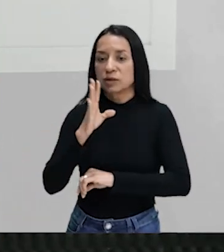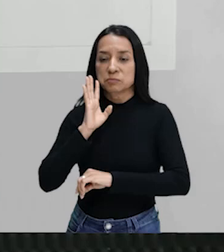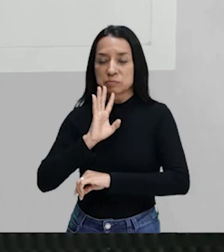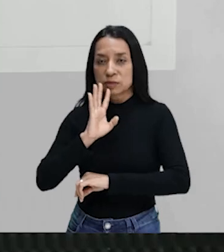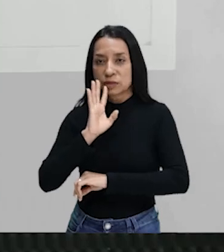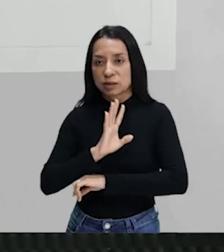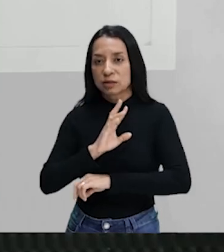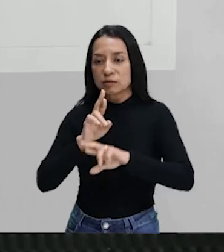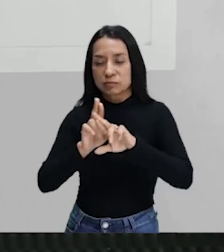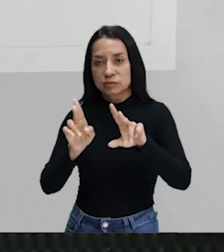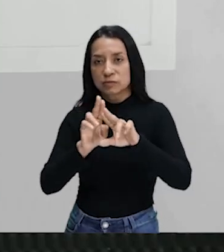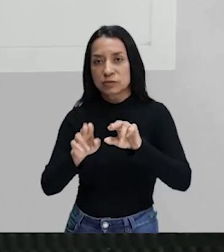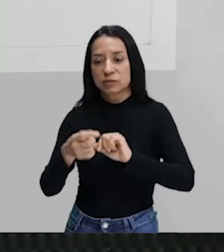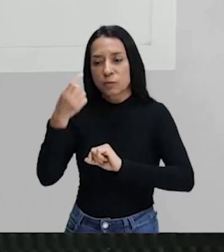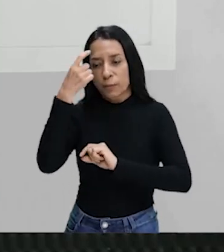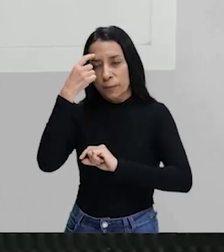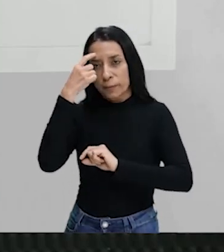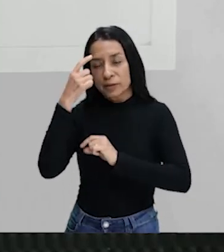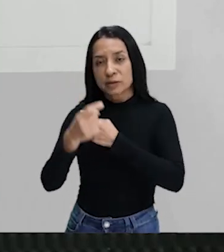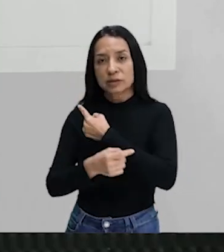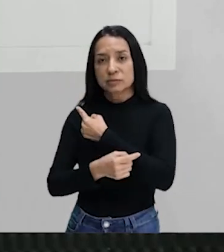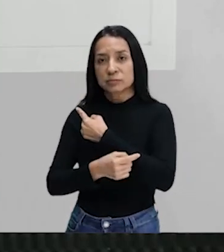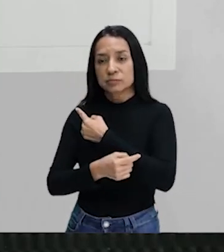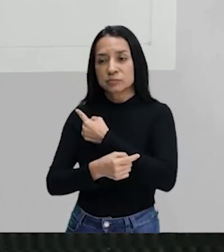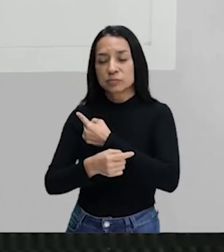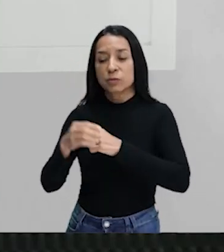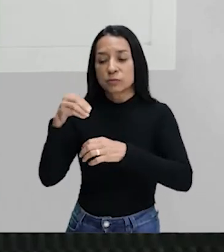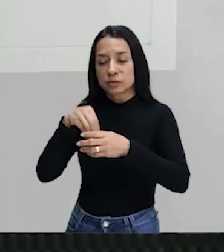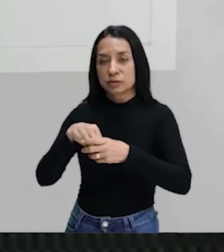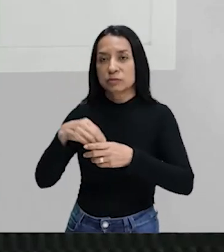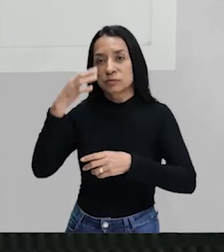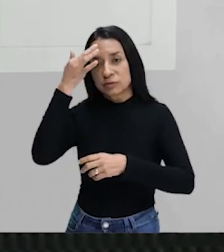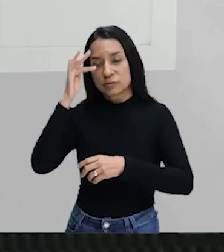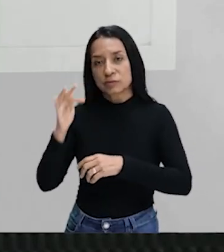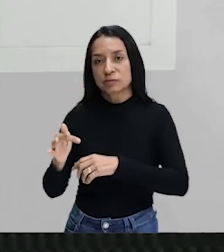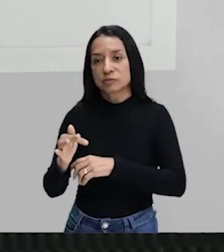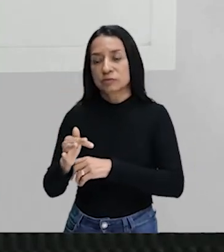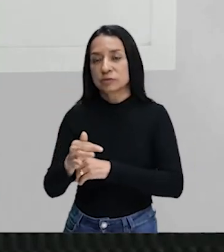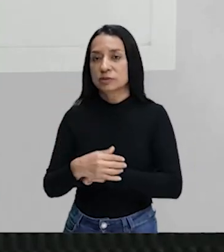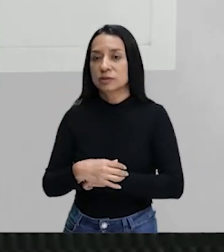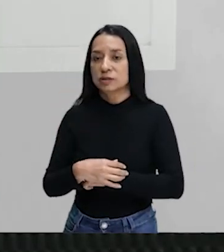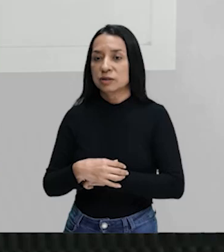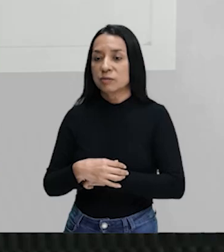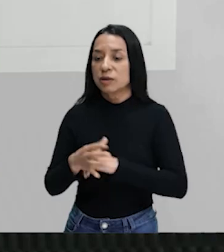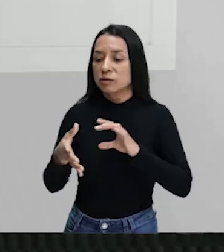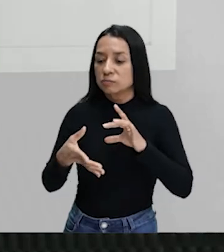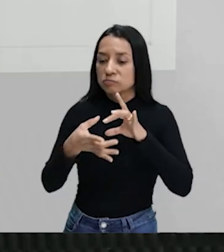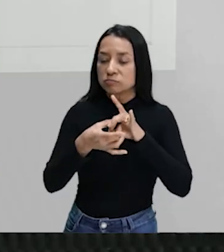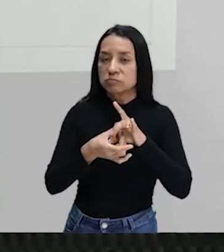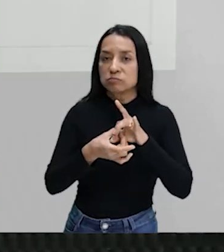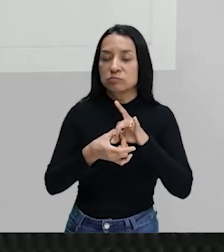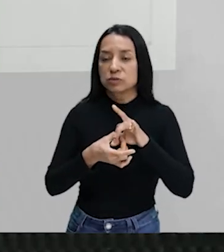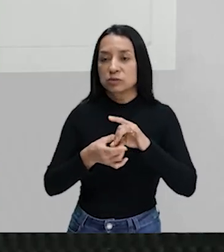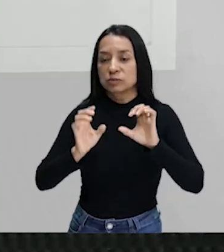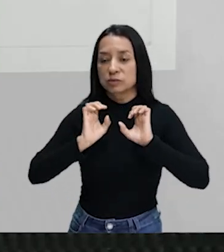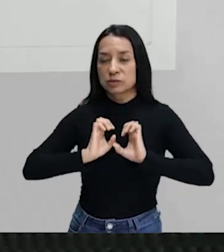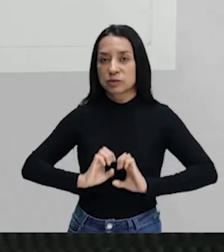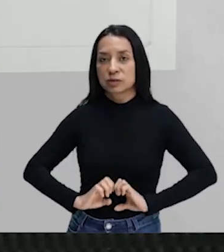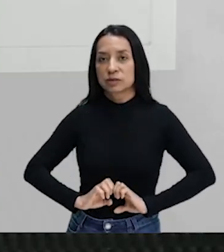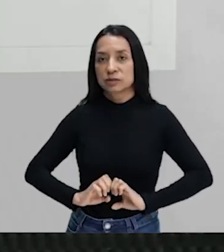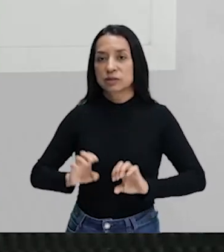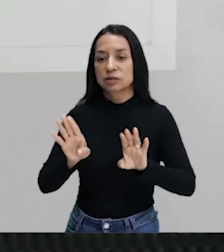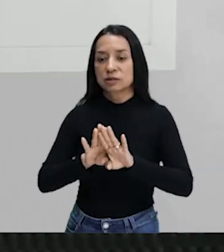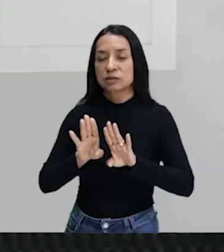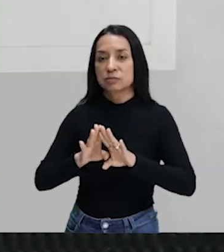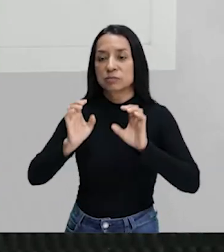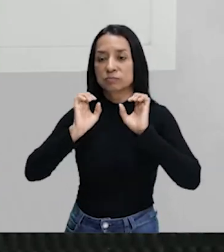sobre o consequencialismo dentro da filosofia e, claro, canalizado à ética principalmente, tá? E a ética